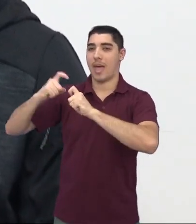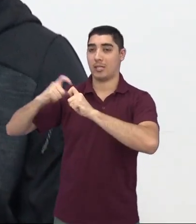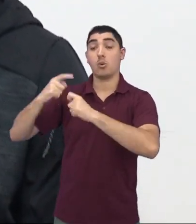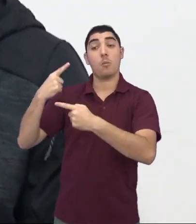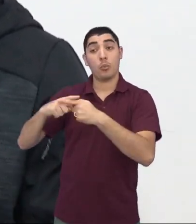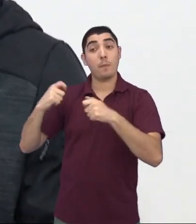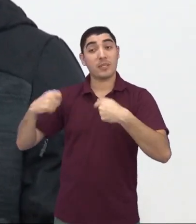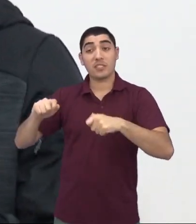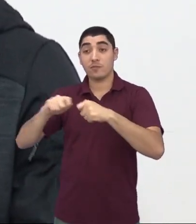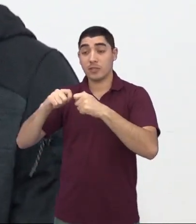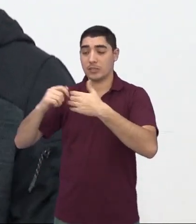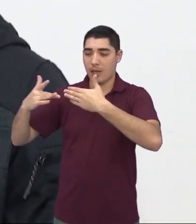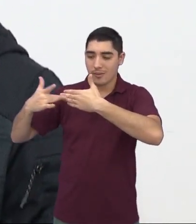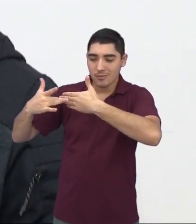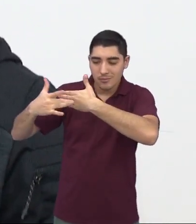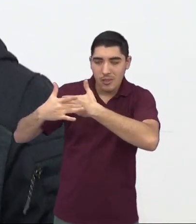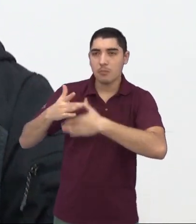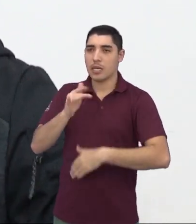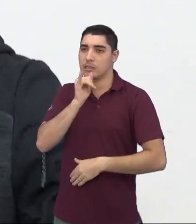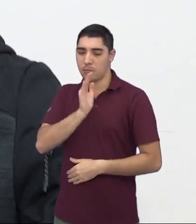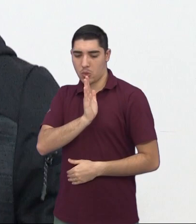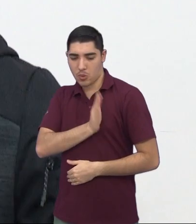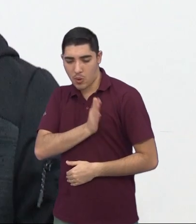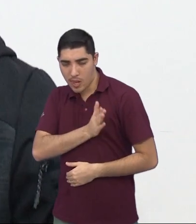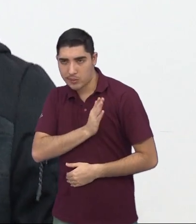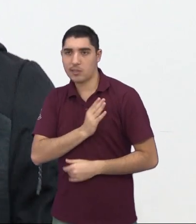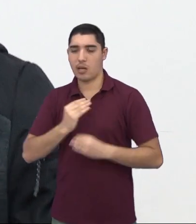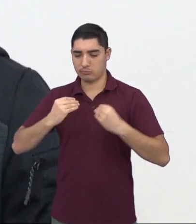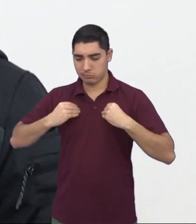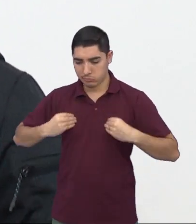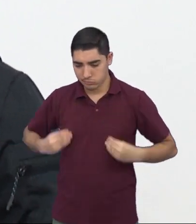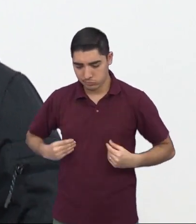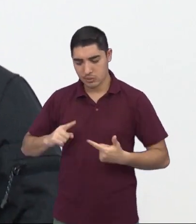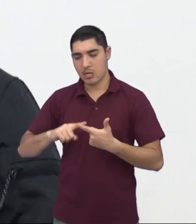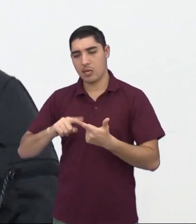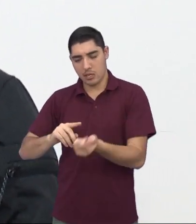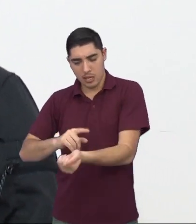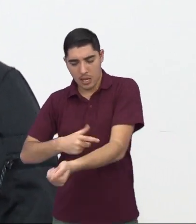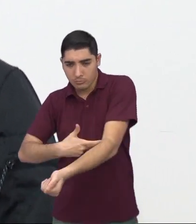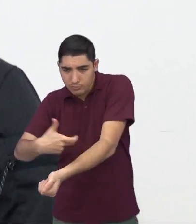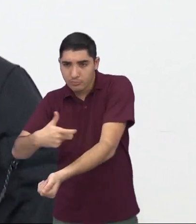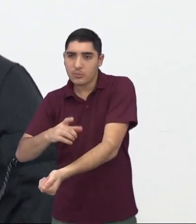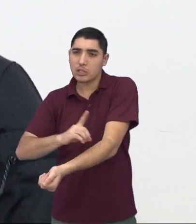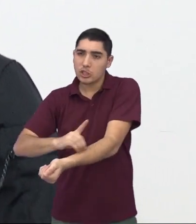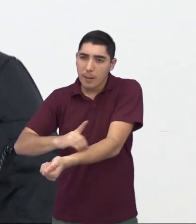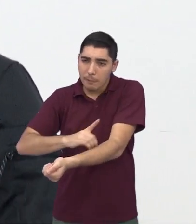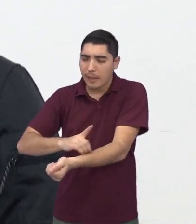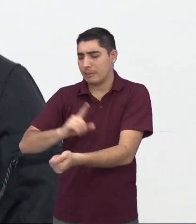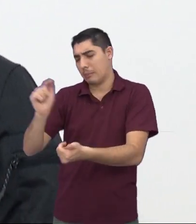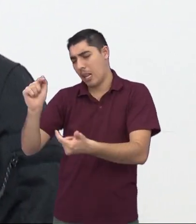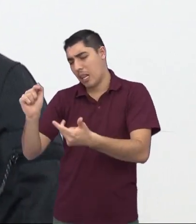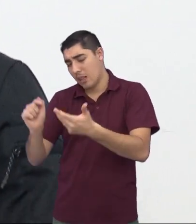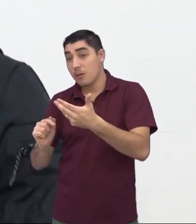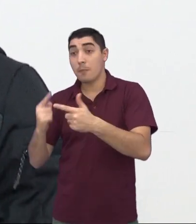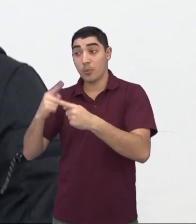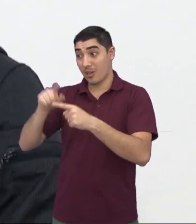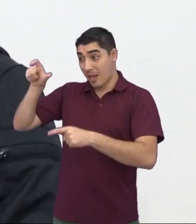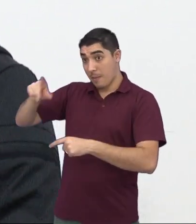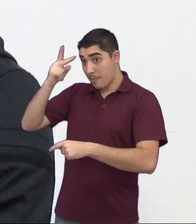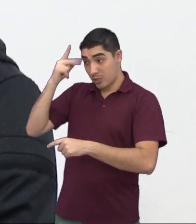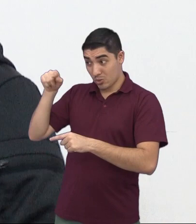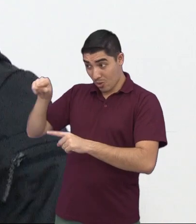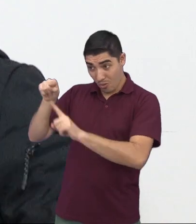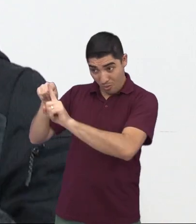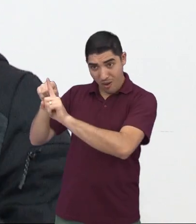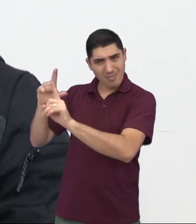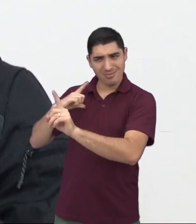vários exames que devem ser feitos, né? Coração, diabetes, enfim, para que a pessoa realmente esteja apta e o profissional do